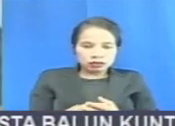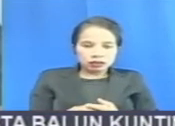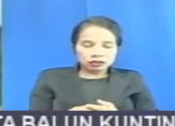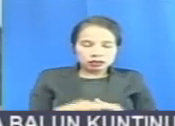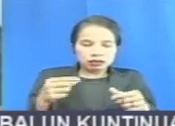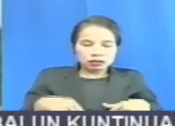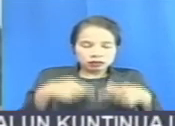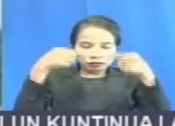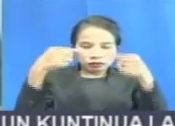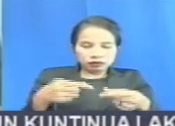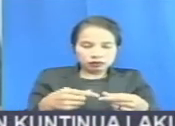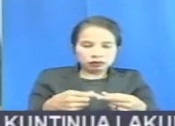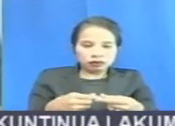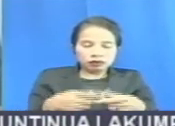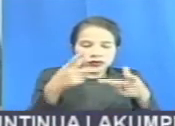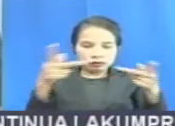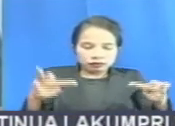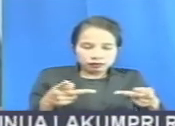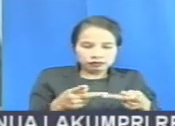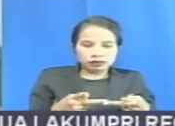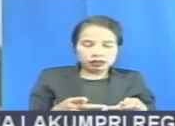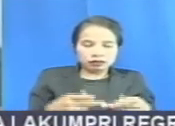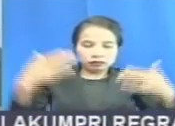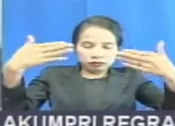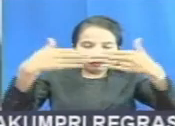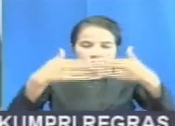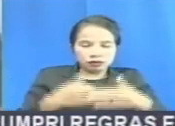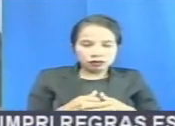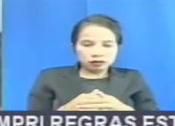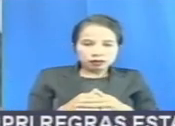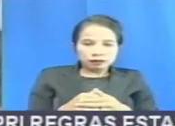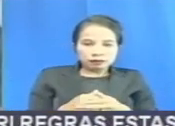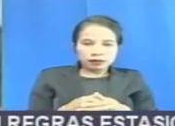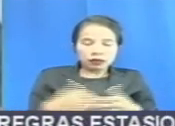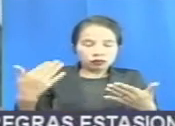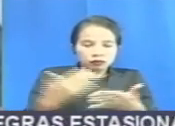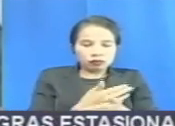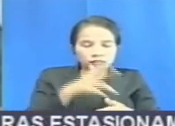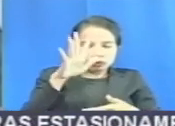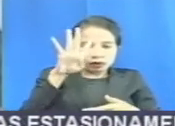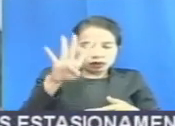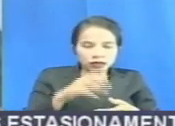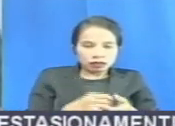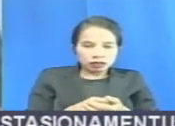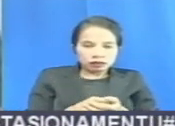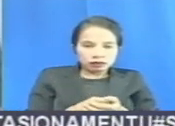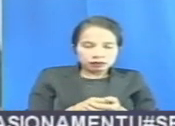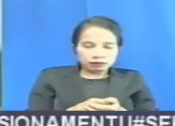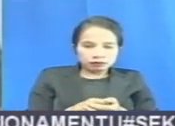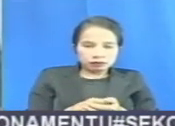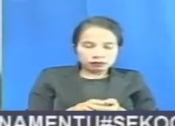se fornece a posto fronteira, phone, heart, a tu